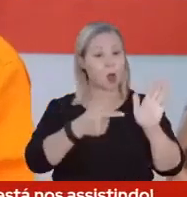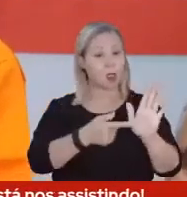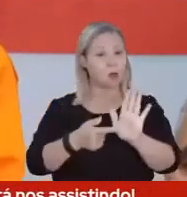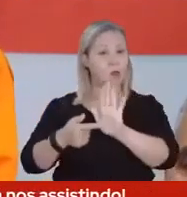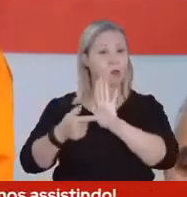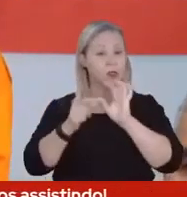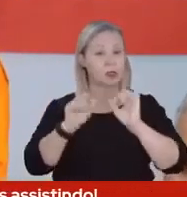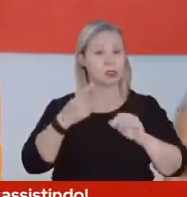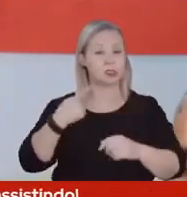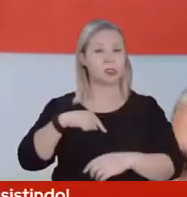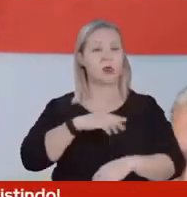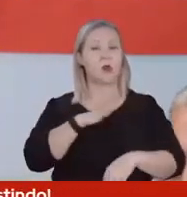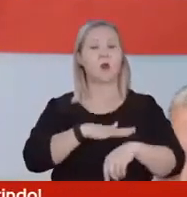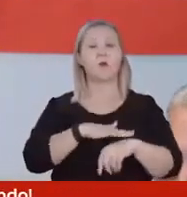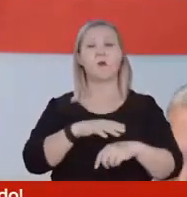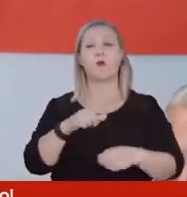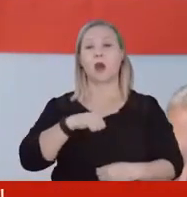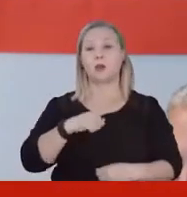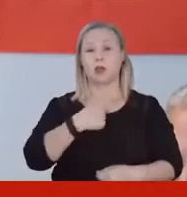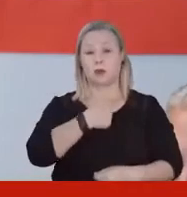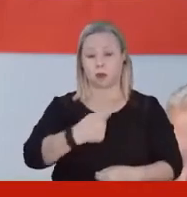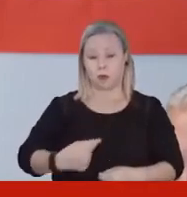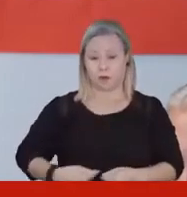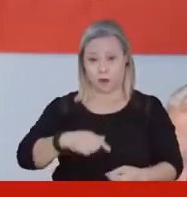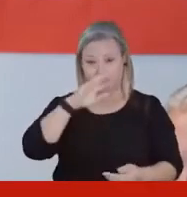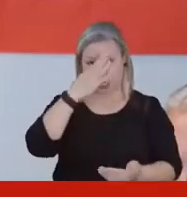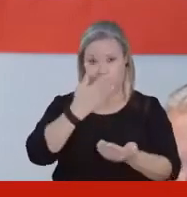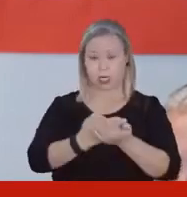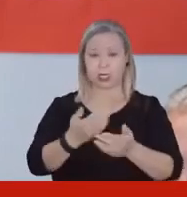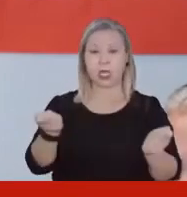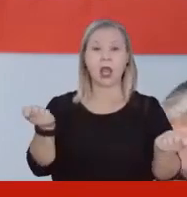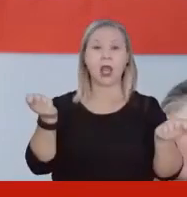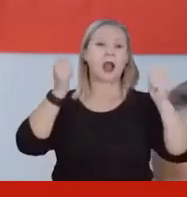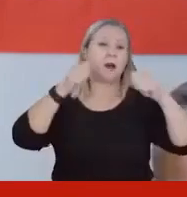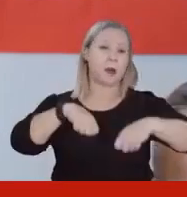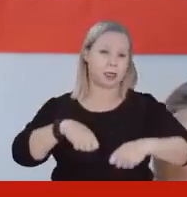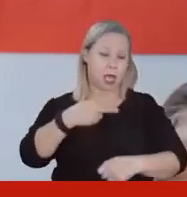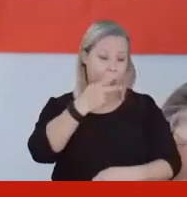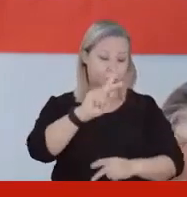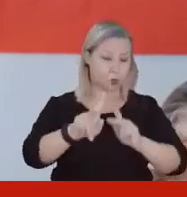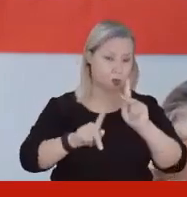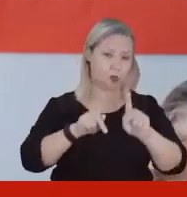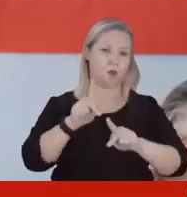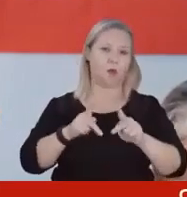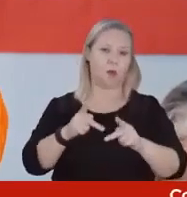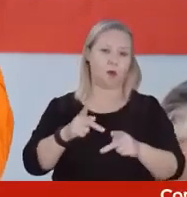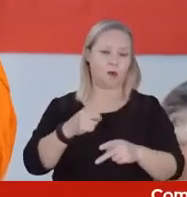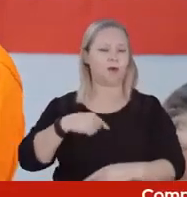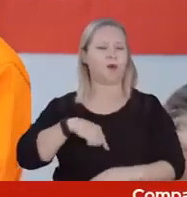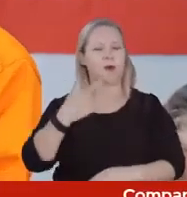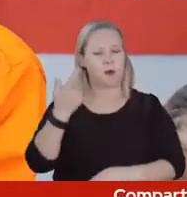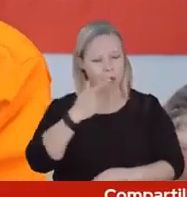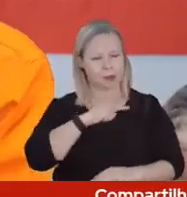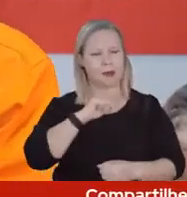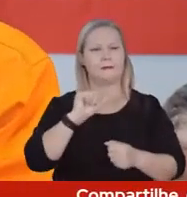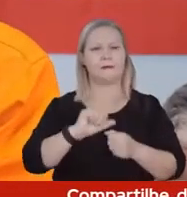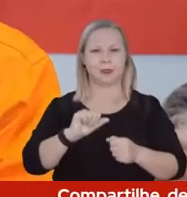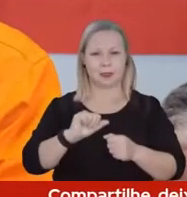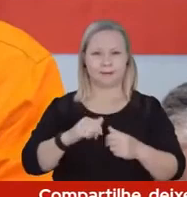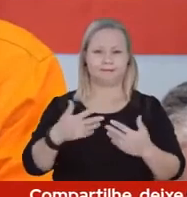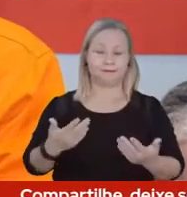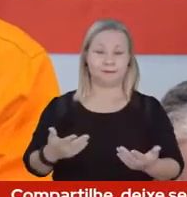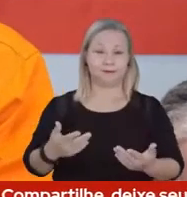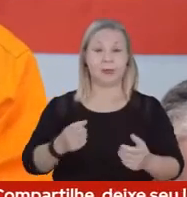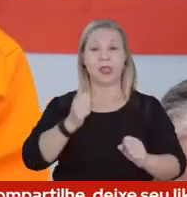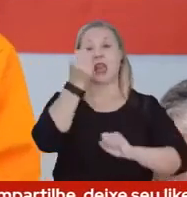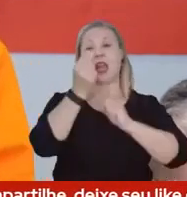um governo que acredita na capacidade do seu povo, a gente consegue fazer. A indústria naval conseguiu